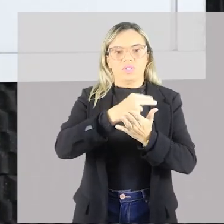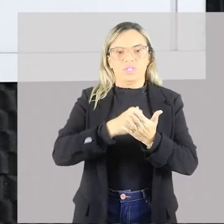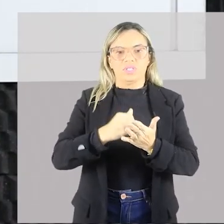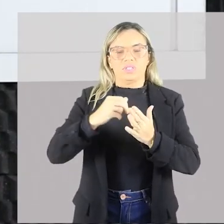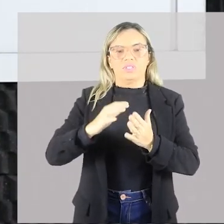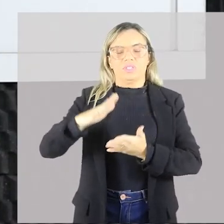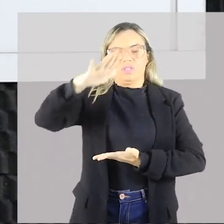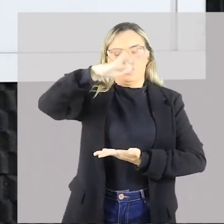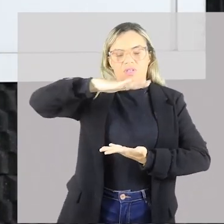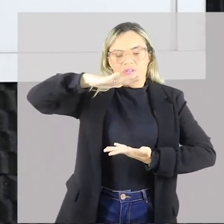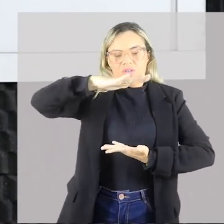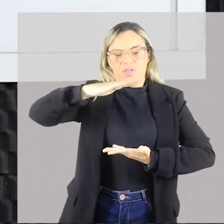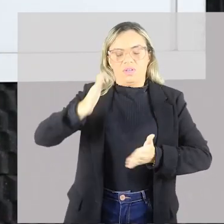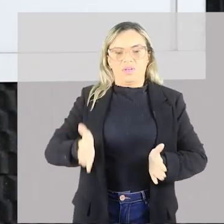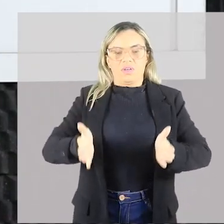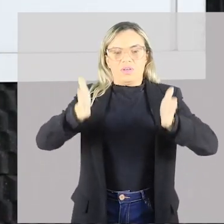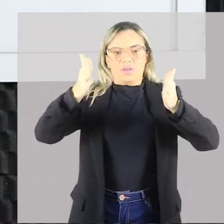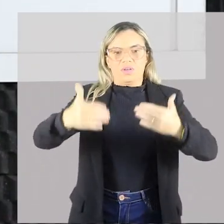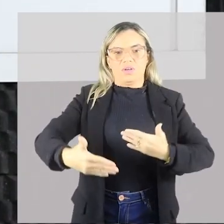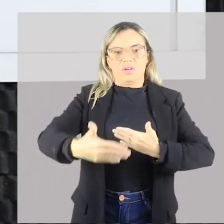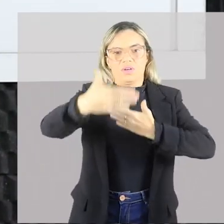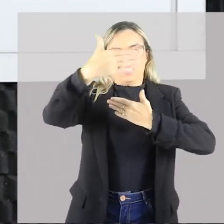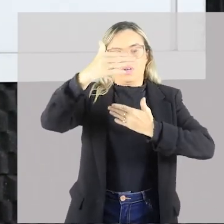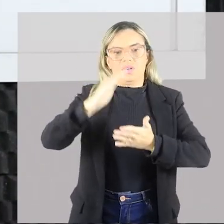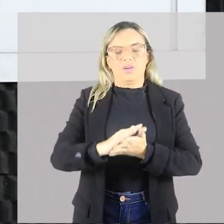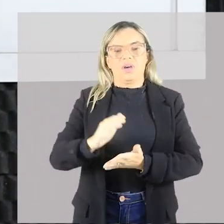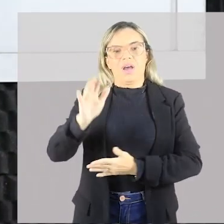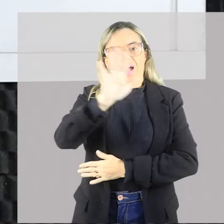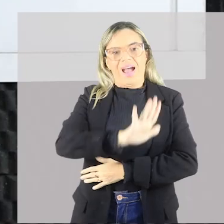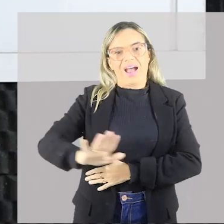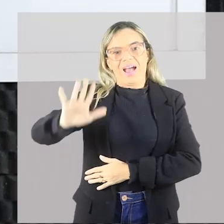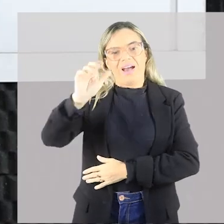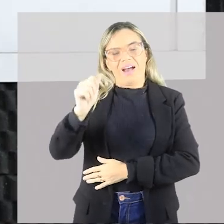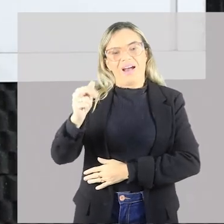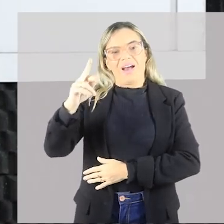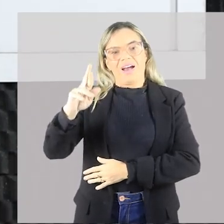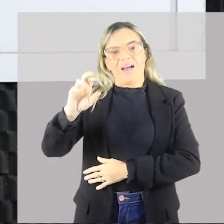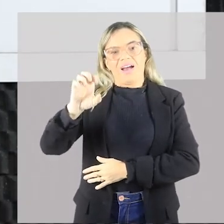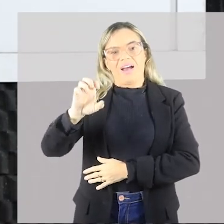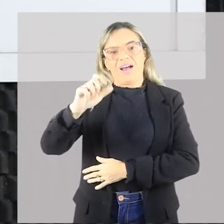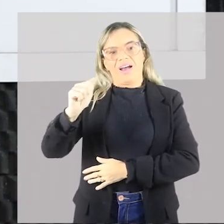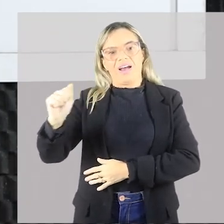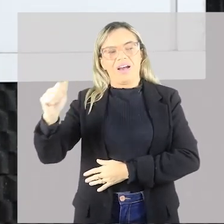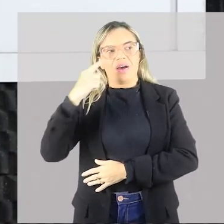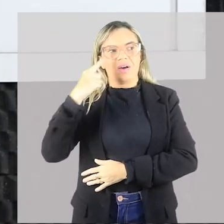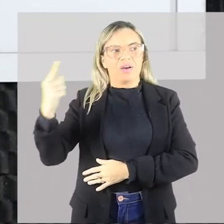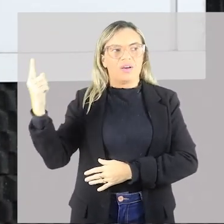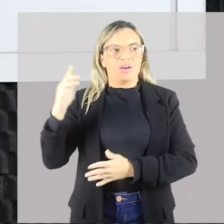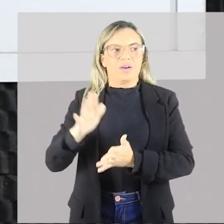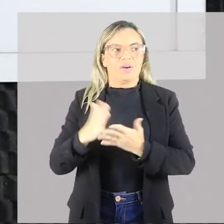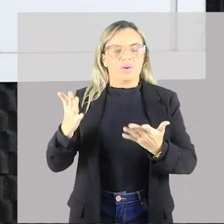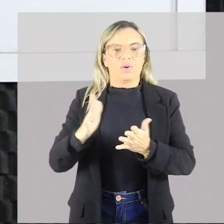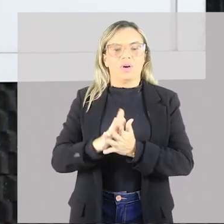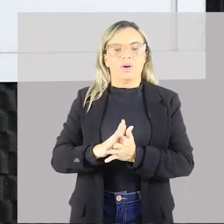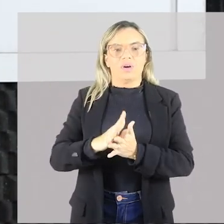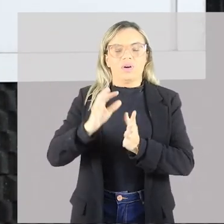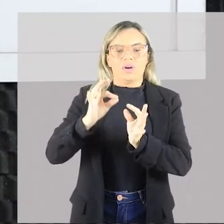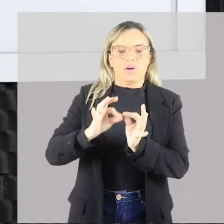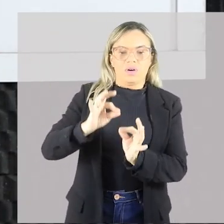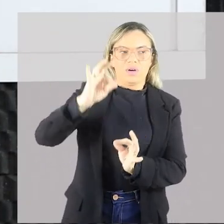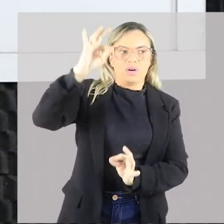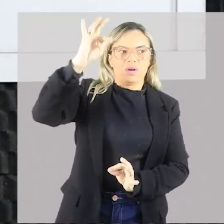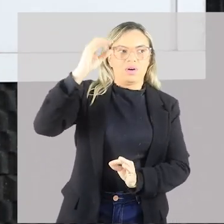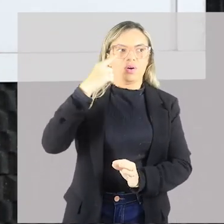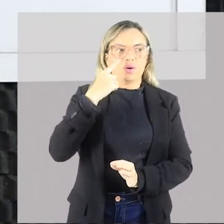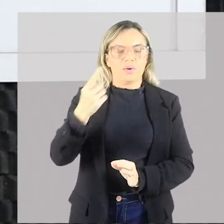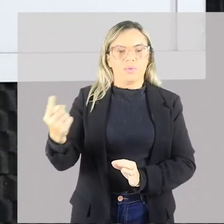prisma. Medidas que eu preciso, principalmente a altura, né? Que é um segmento aqui que vai do centro aqui